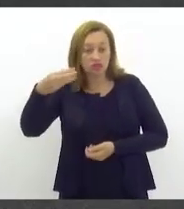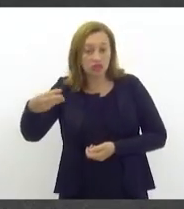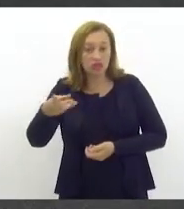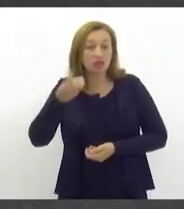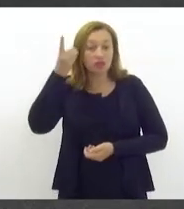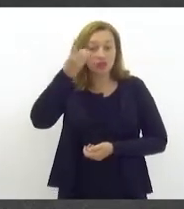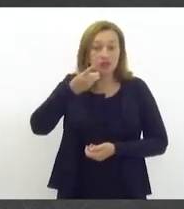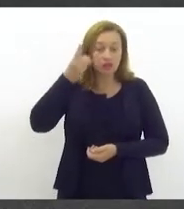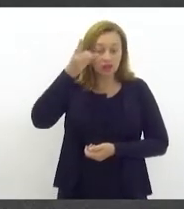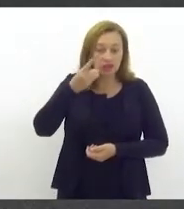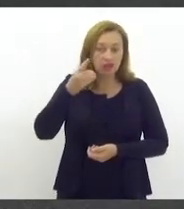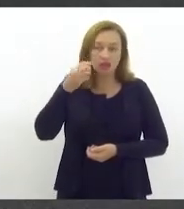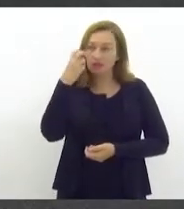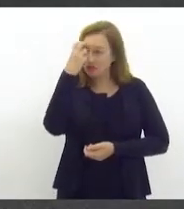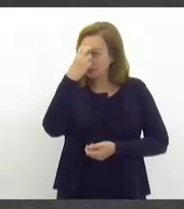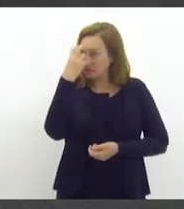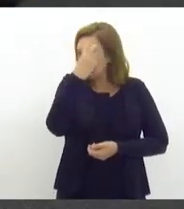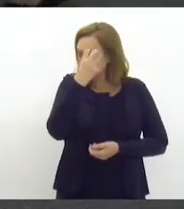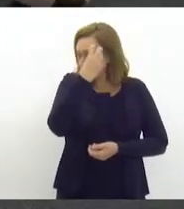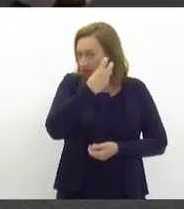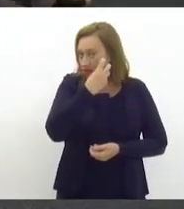deputada Verônica,